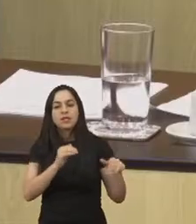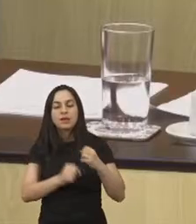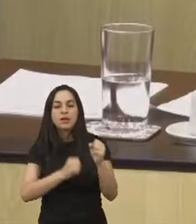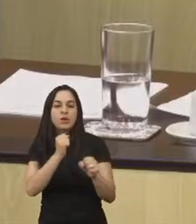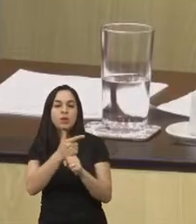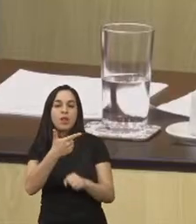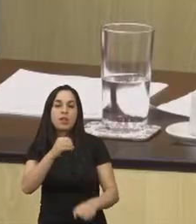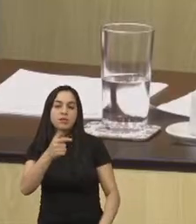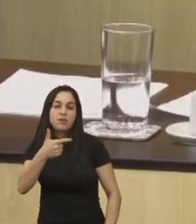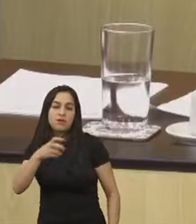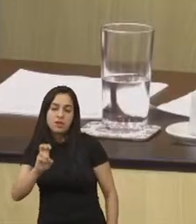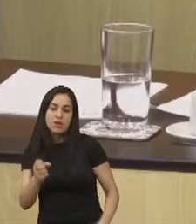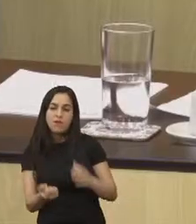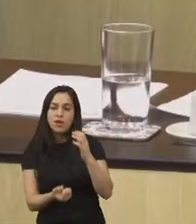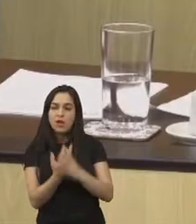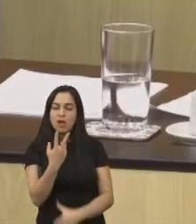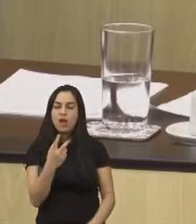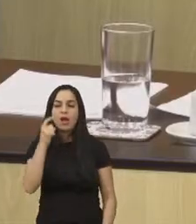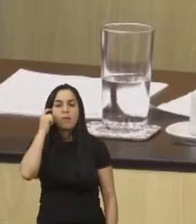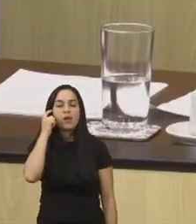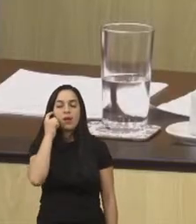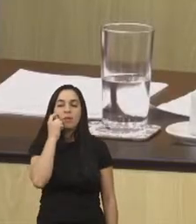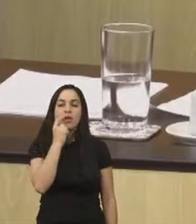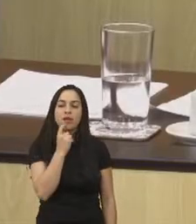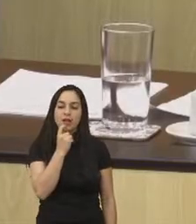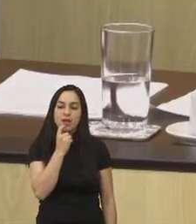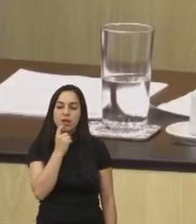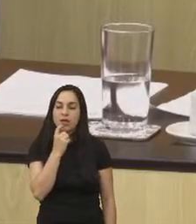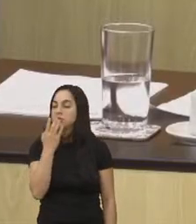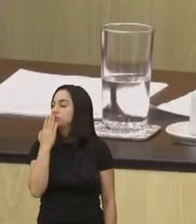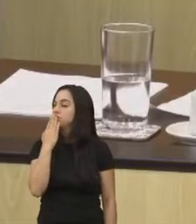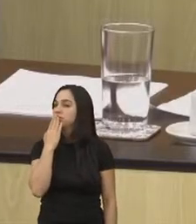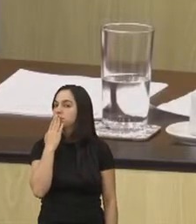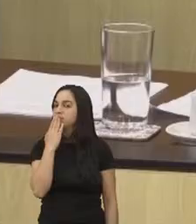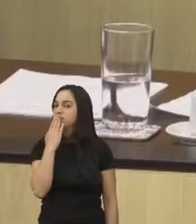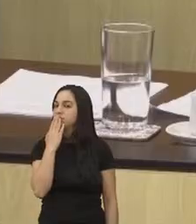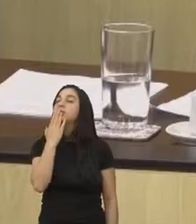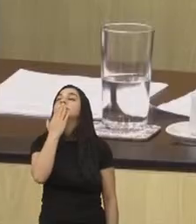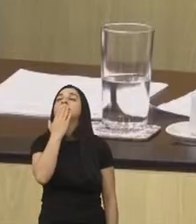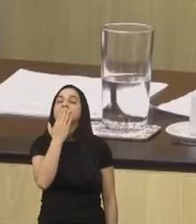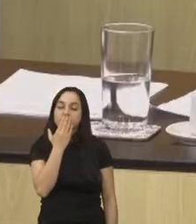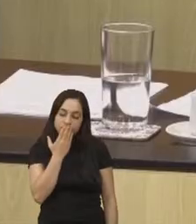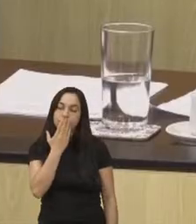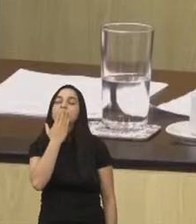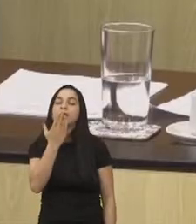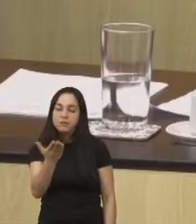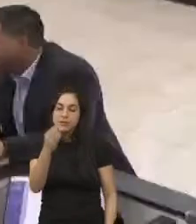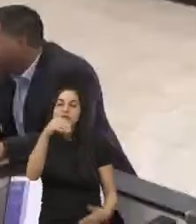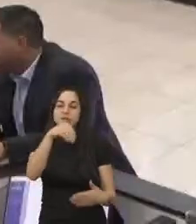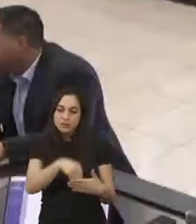2025. Autoria, vereador Gabriel Belém. Não foi pedido votação.